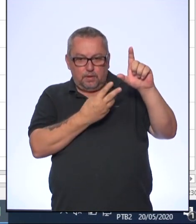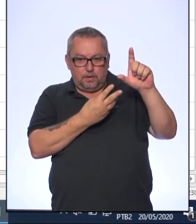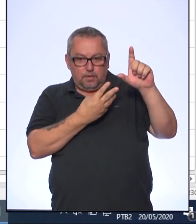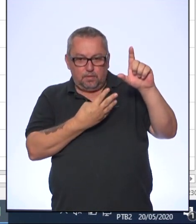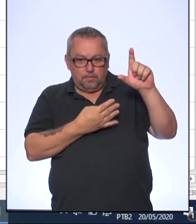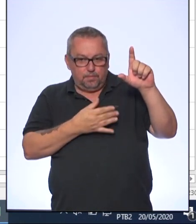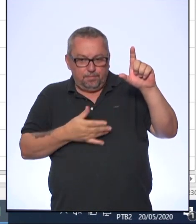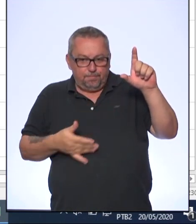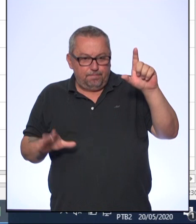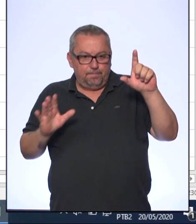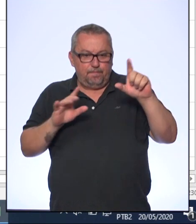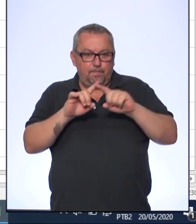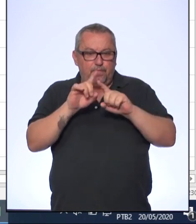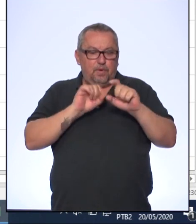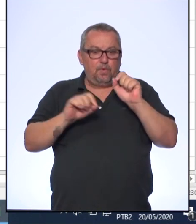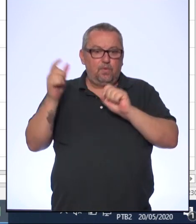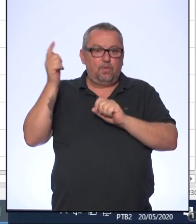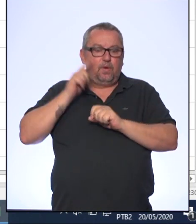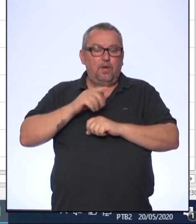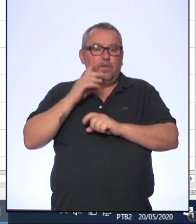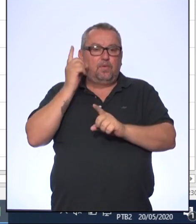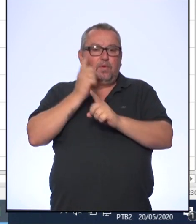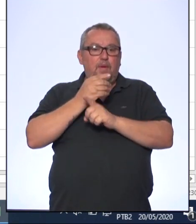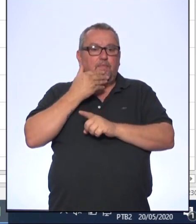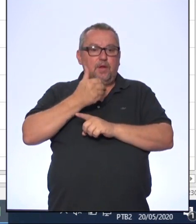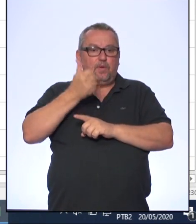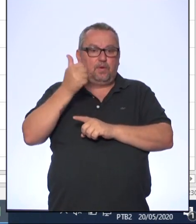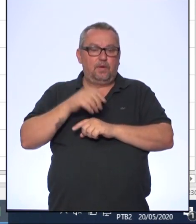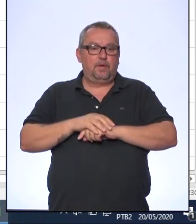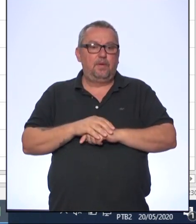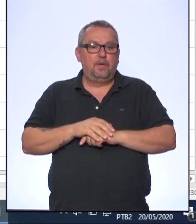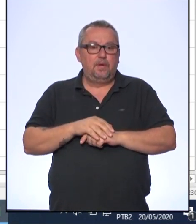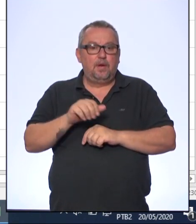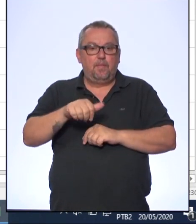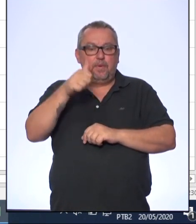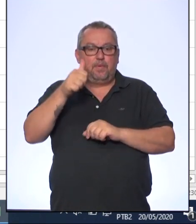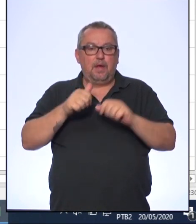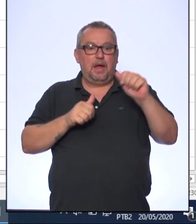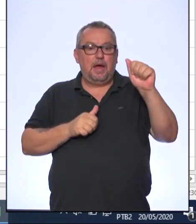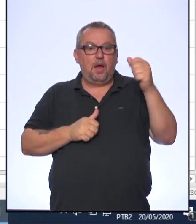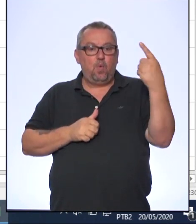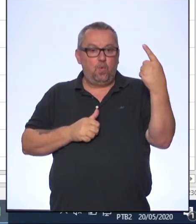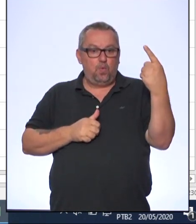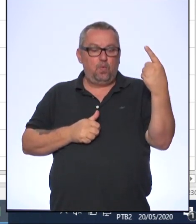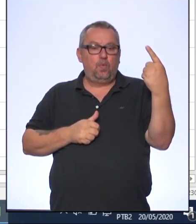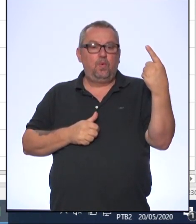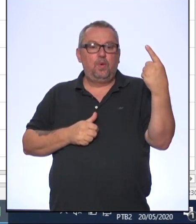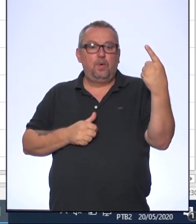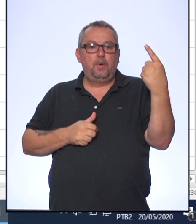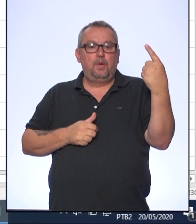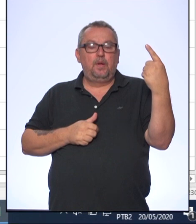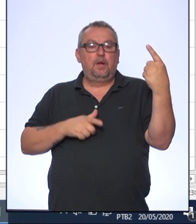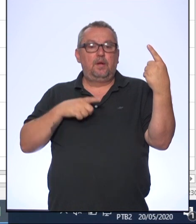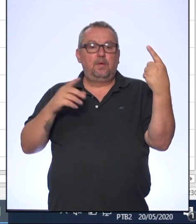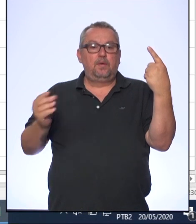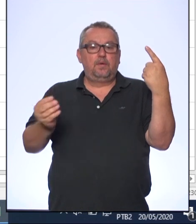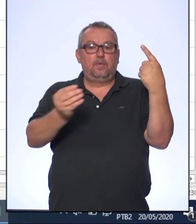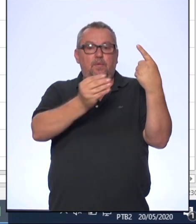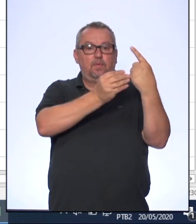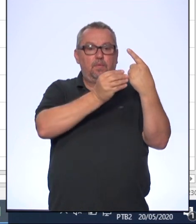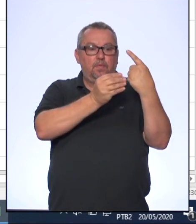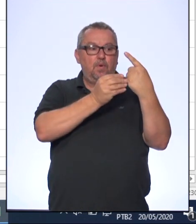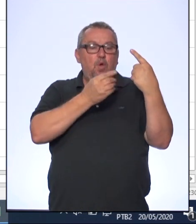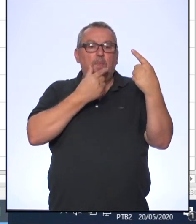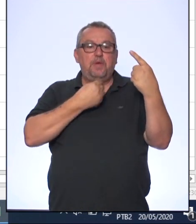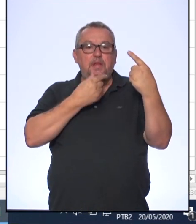e 3. Para quê? Para eu poder identificar melhor. Então, nessa primeira aí, que é o A1, eu vou colocar os